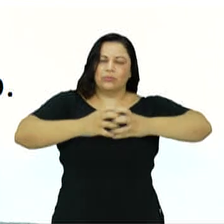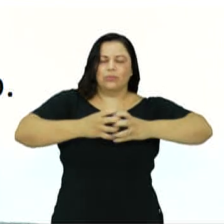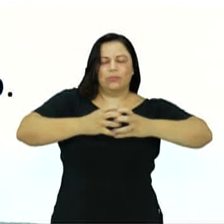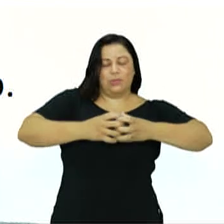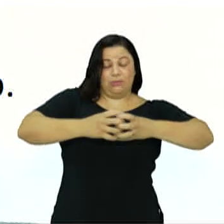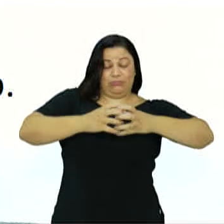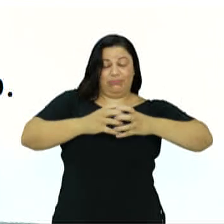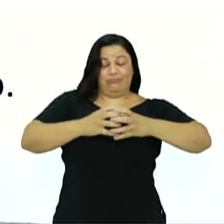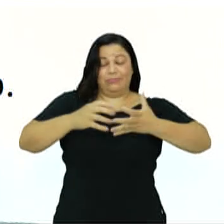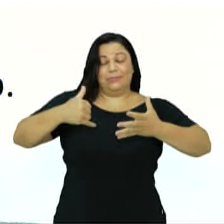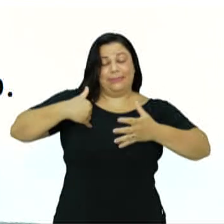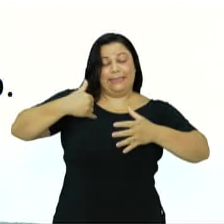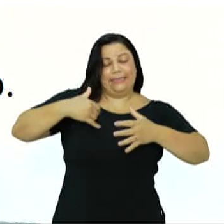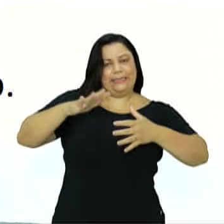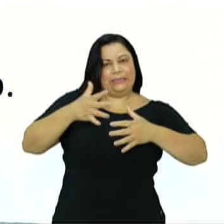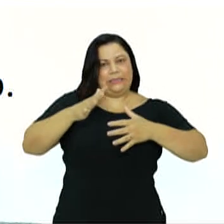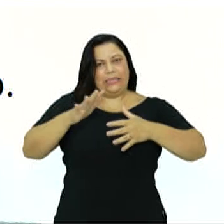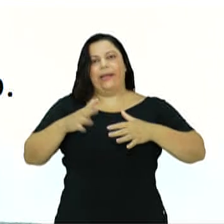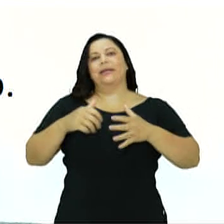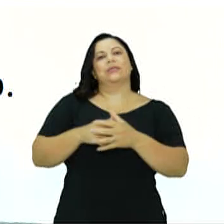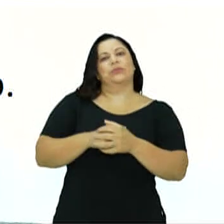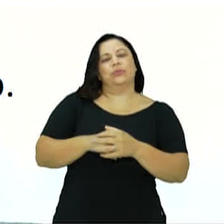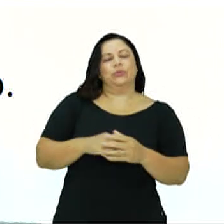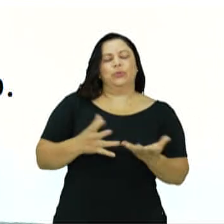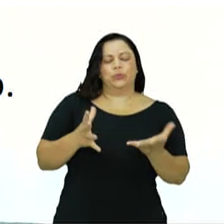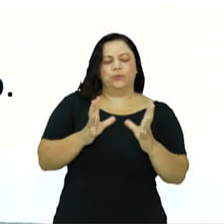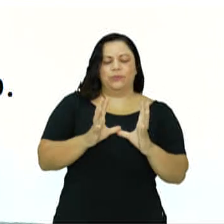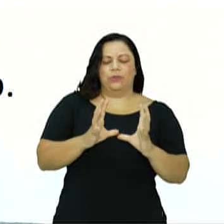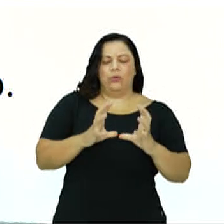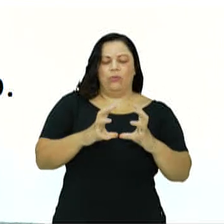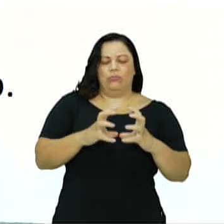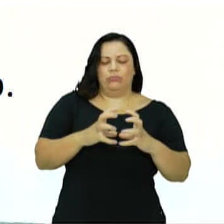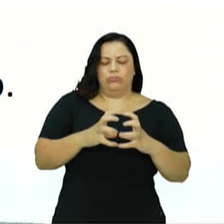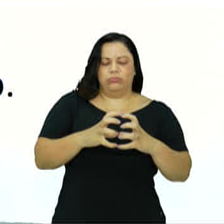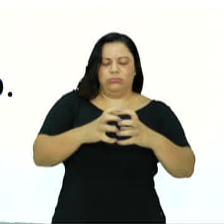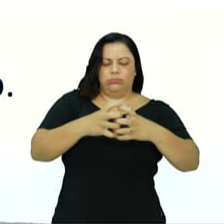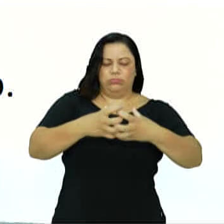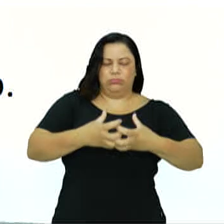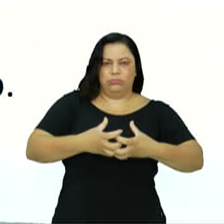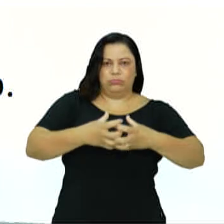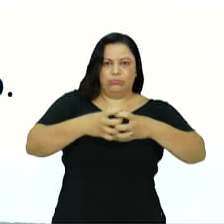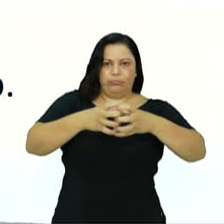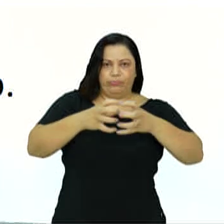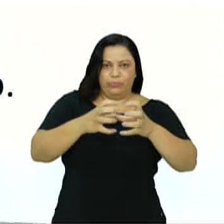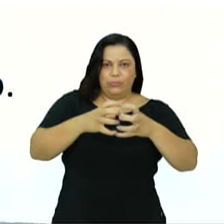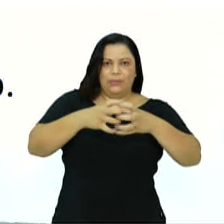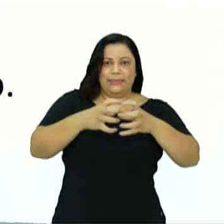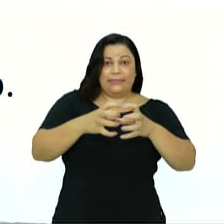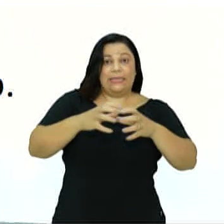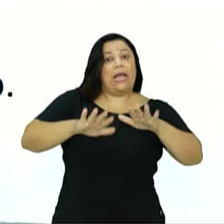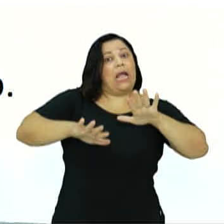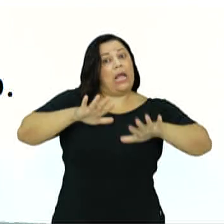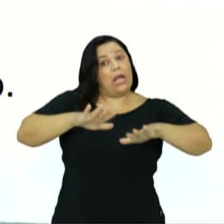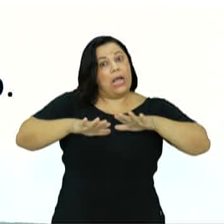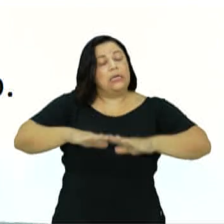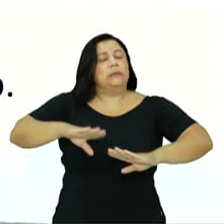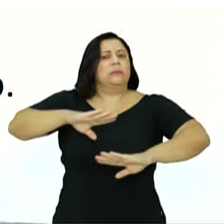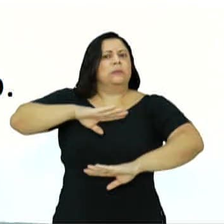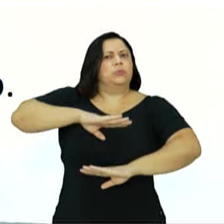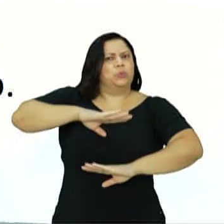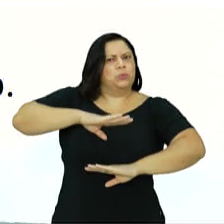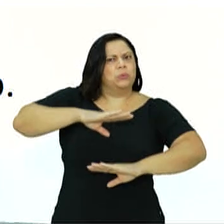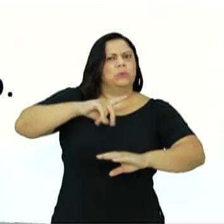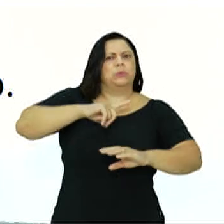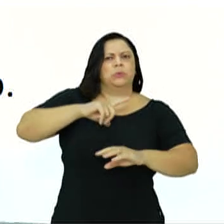anos e meio, conforme o caso, É variável também, Existem situações em que a criança tem essa moleira